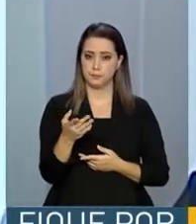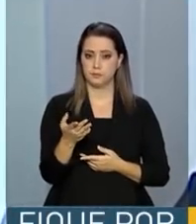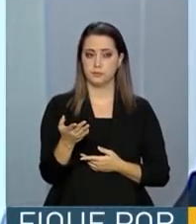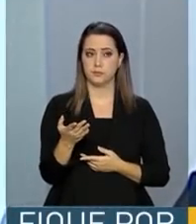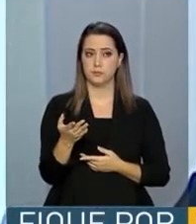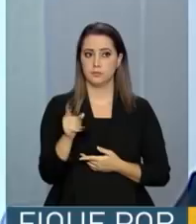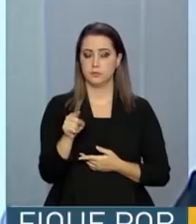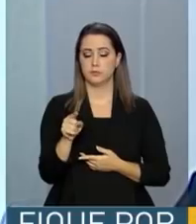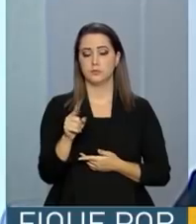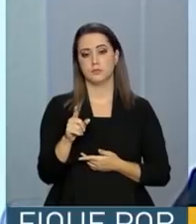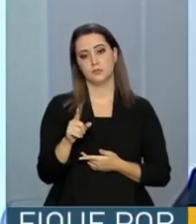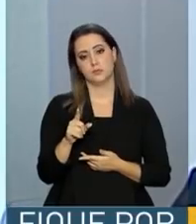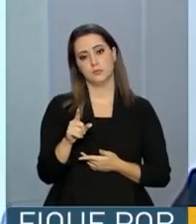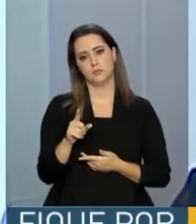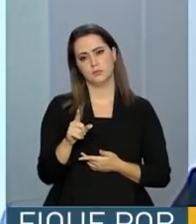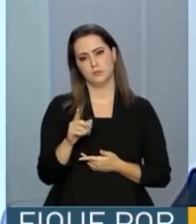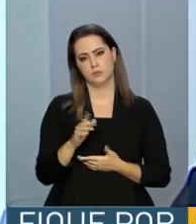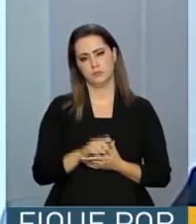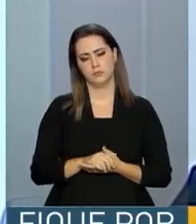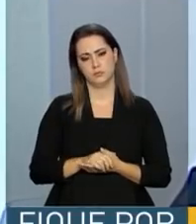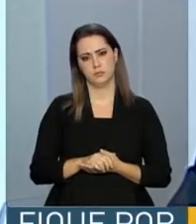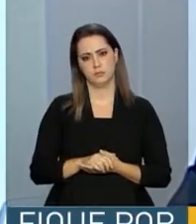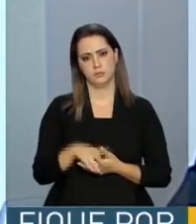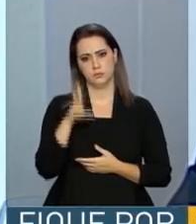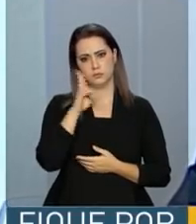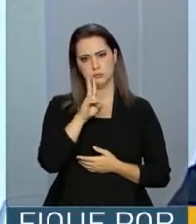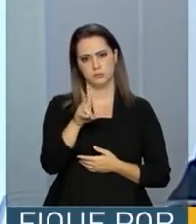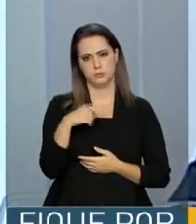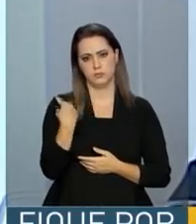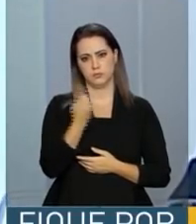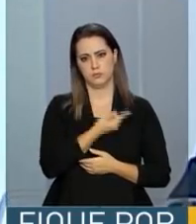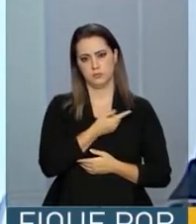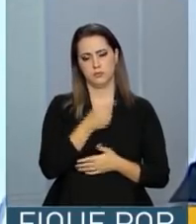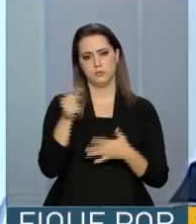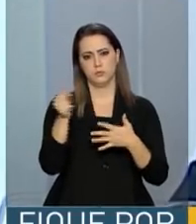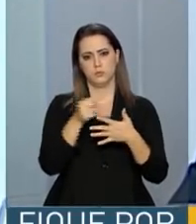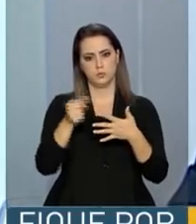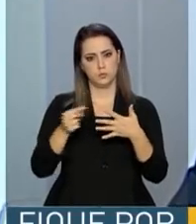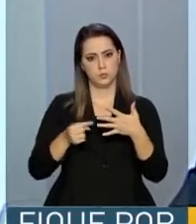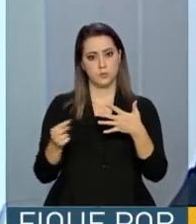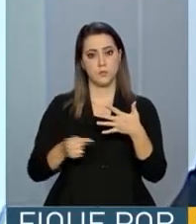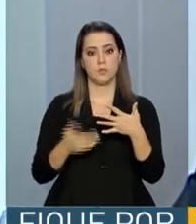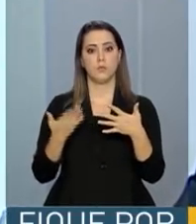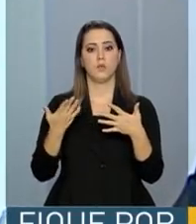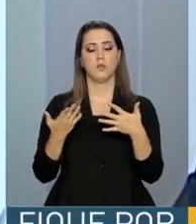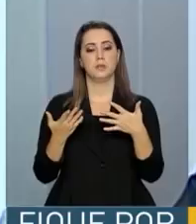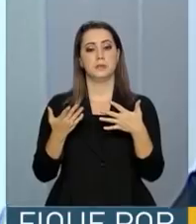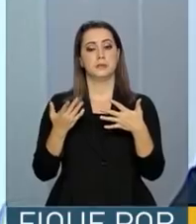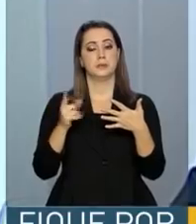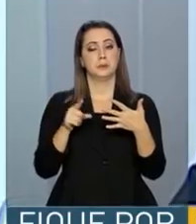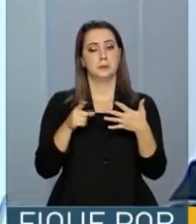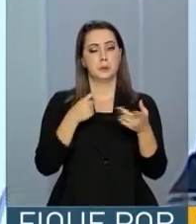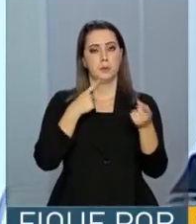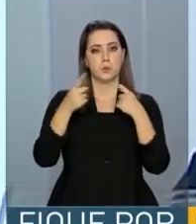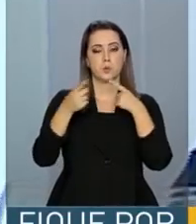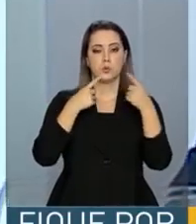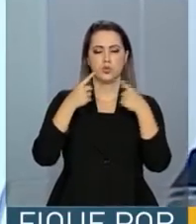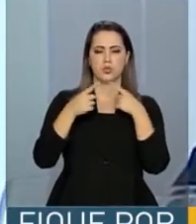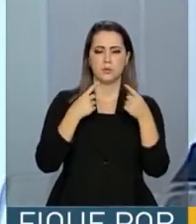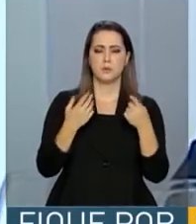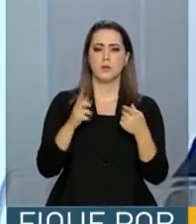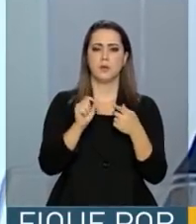a veja bem é nós tocamos em pontos que eram discutidos